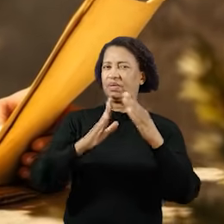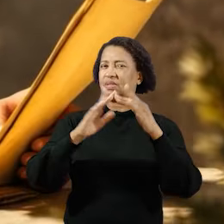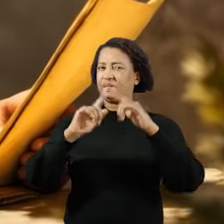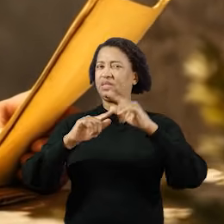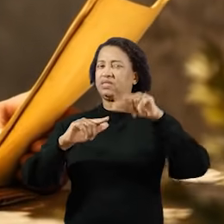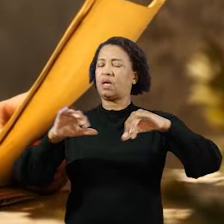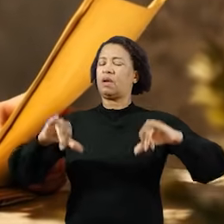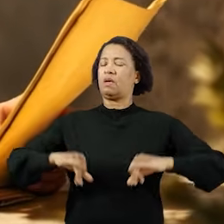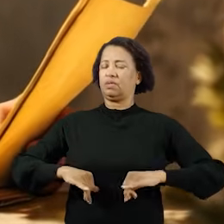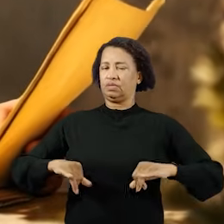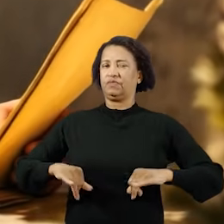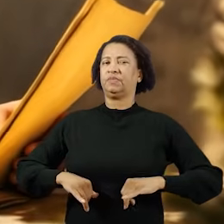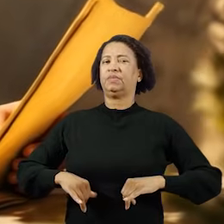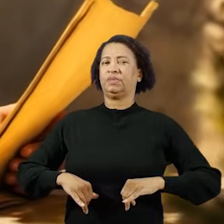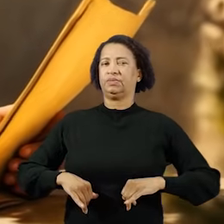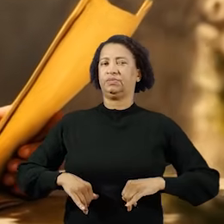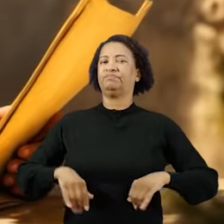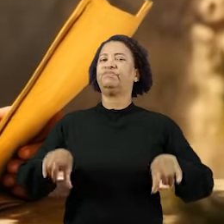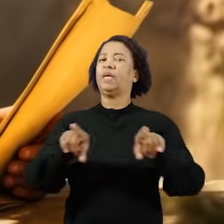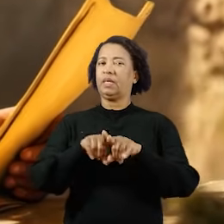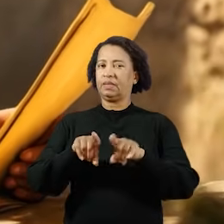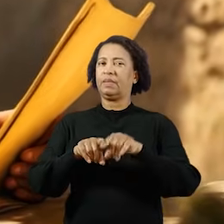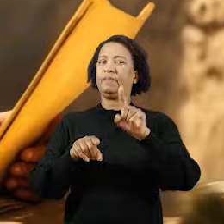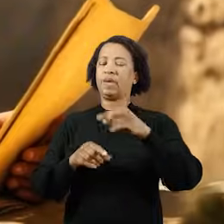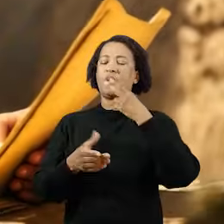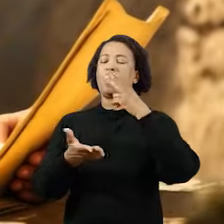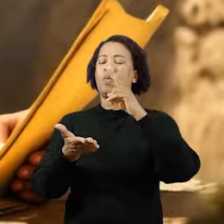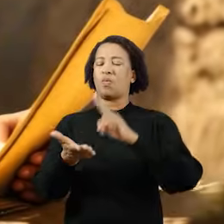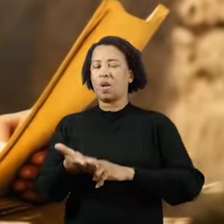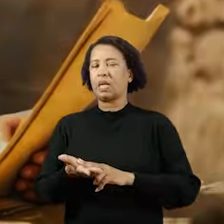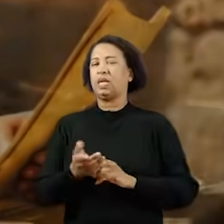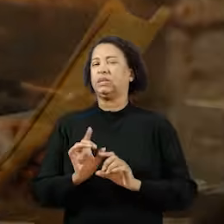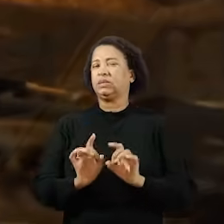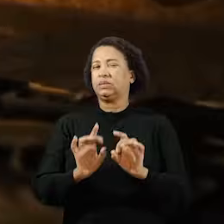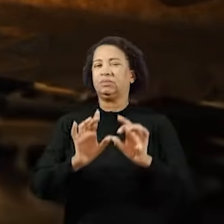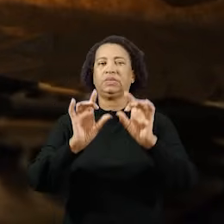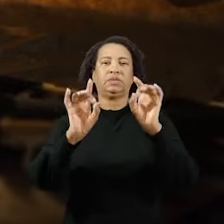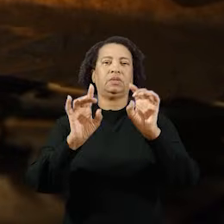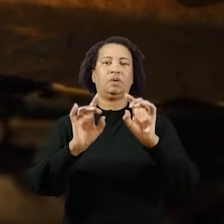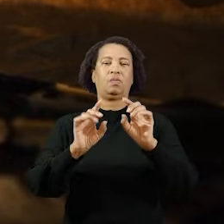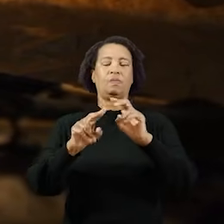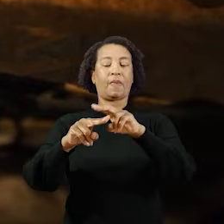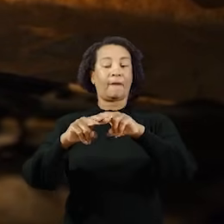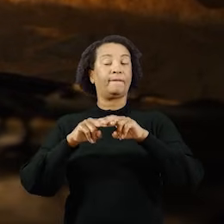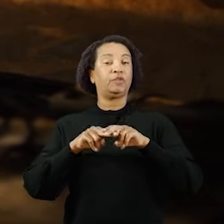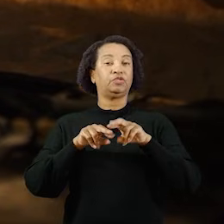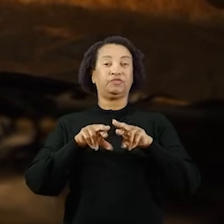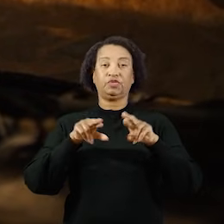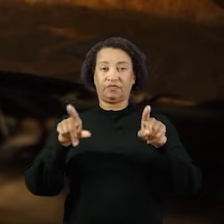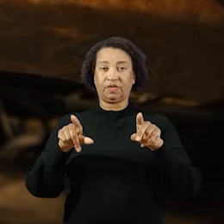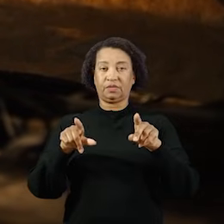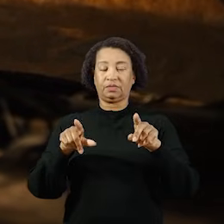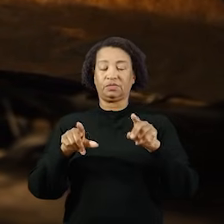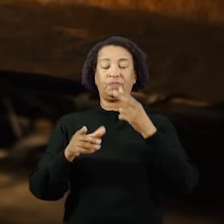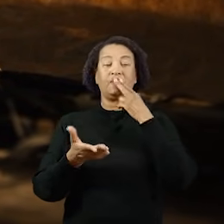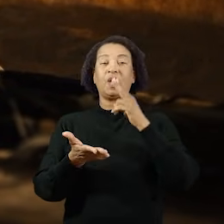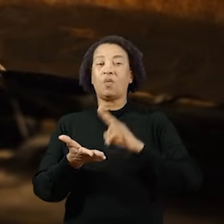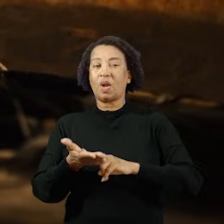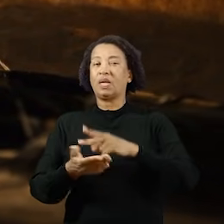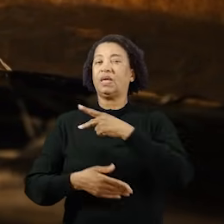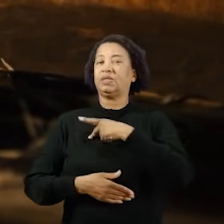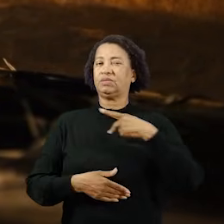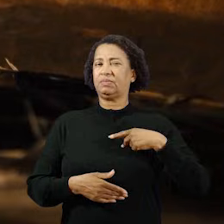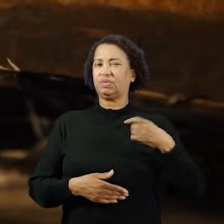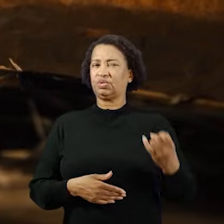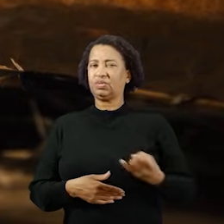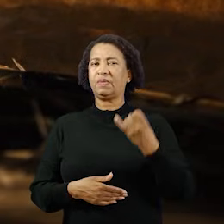seus sofrimentos. Essa também é uma carta muito preciosa, mas por um outro motivo. Ela é uma carta pastoral